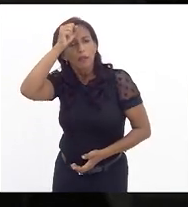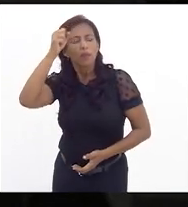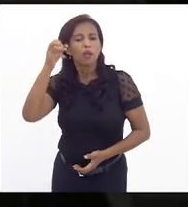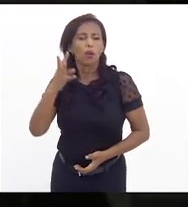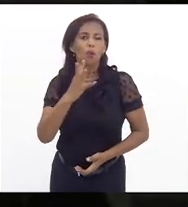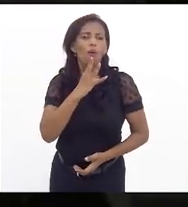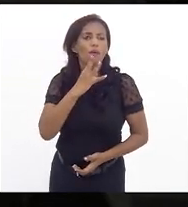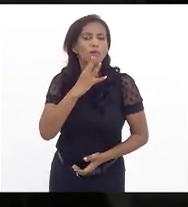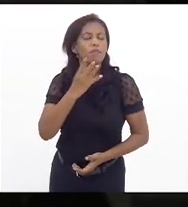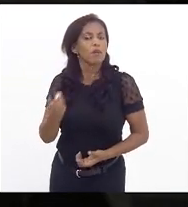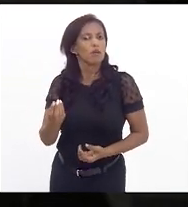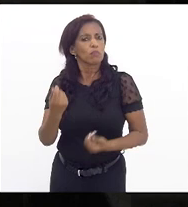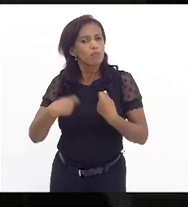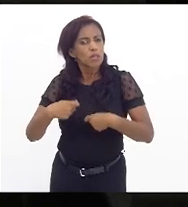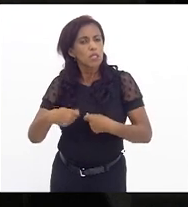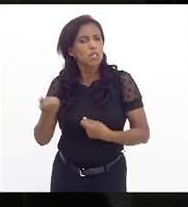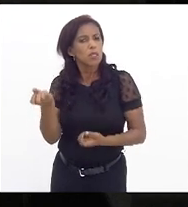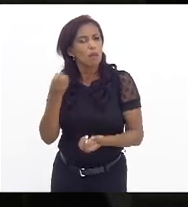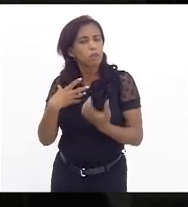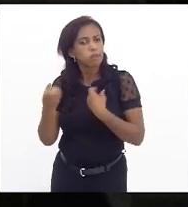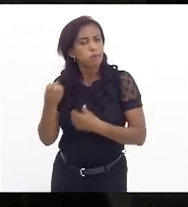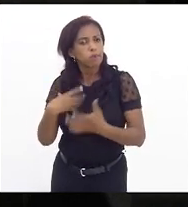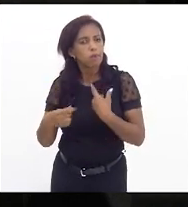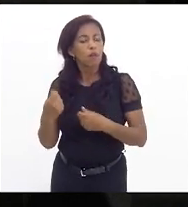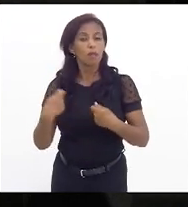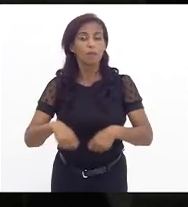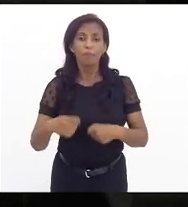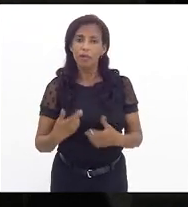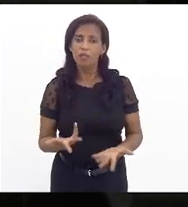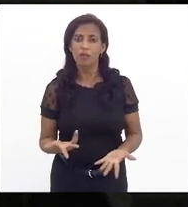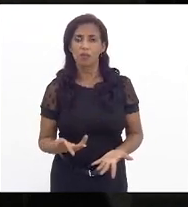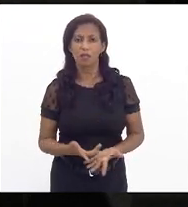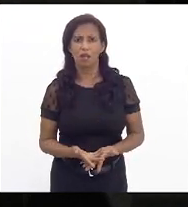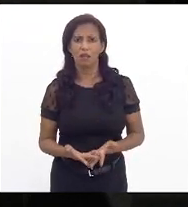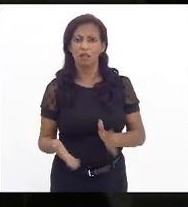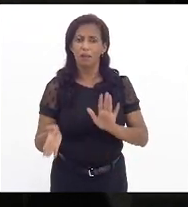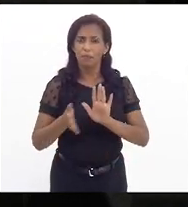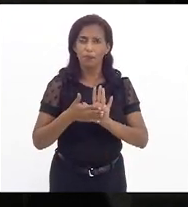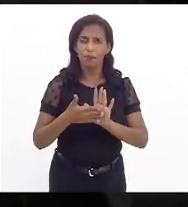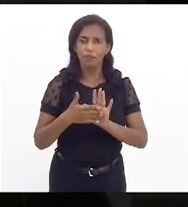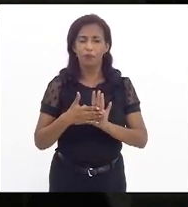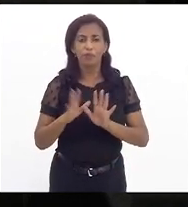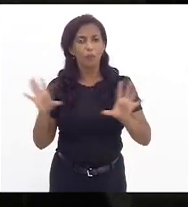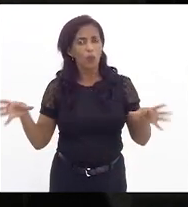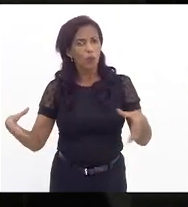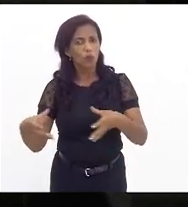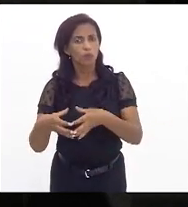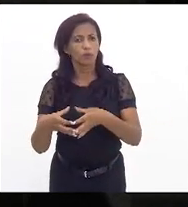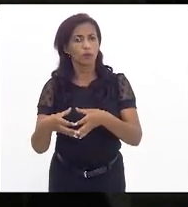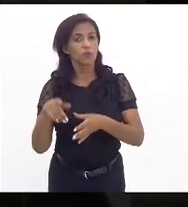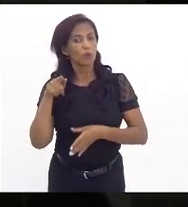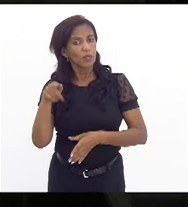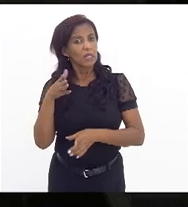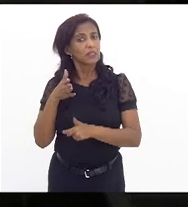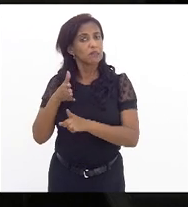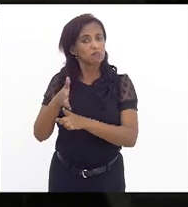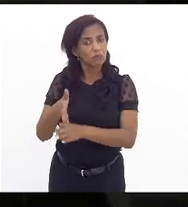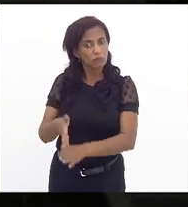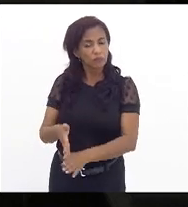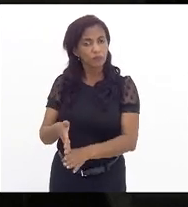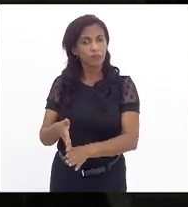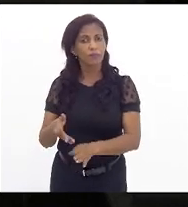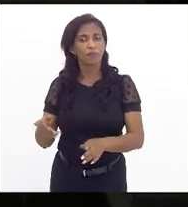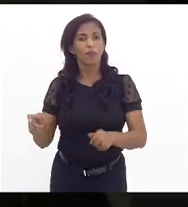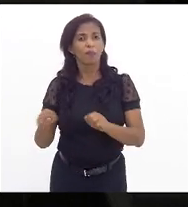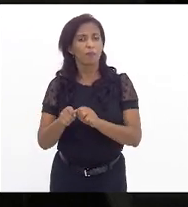culturais produzidos coletivamente, que devem ser, portanto, apropriados coletivamente. Então, nesse sentido, para